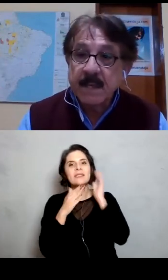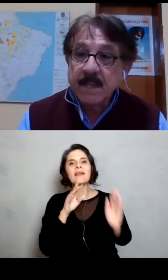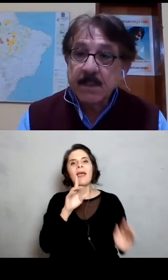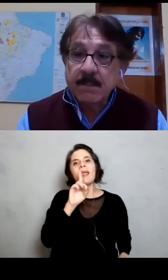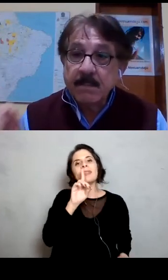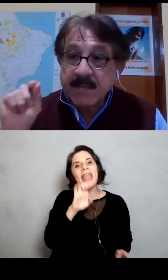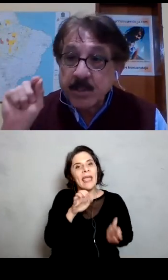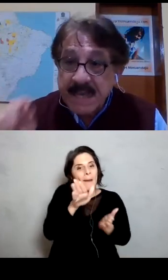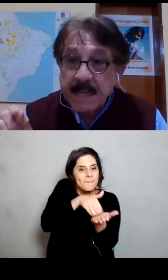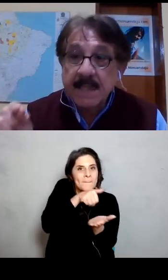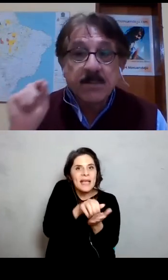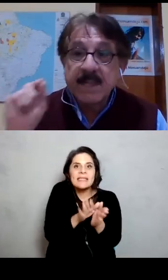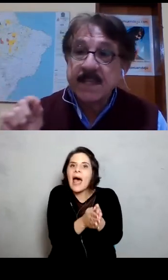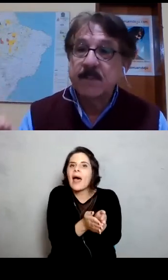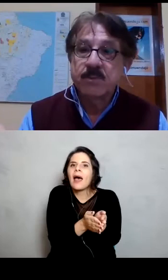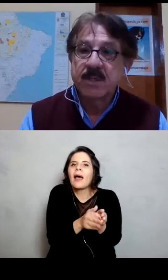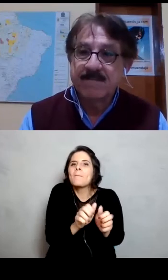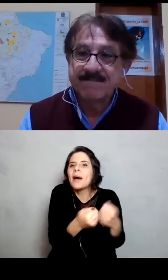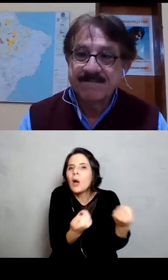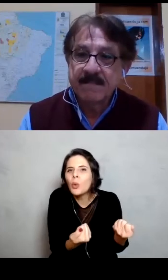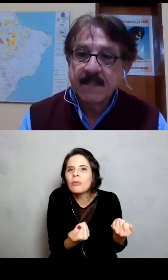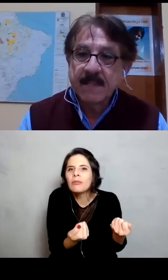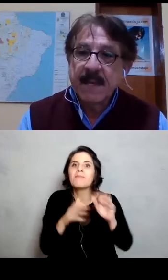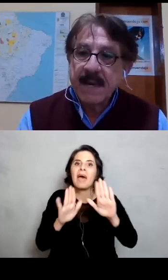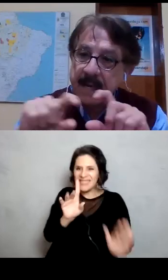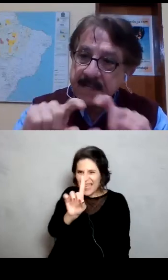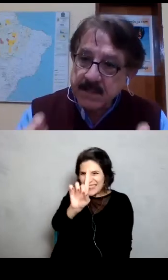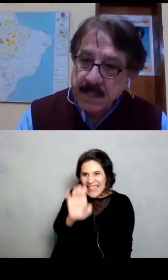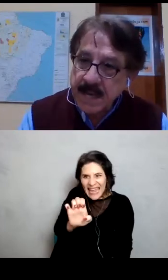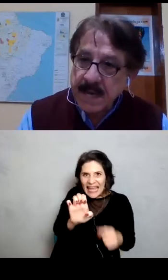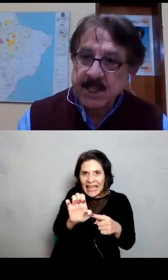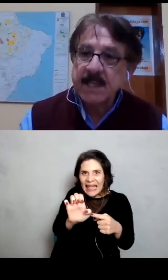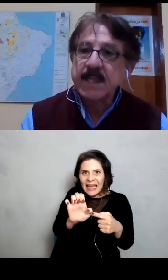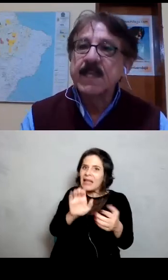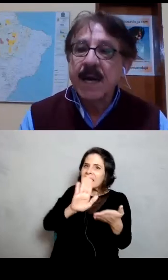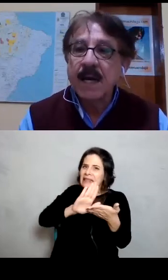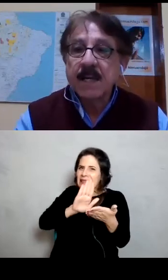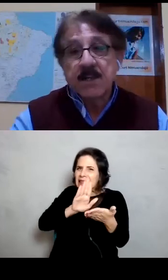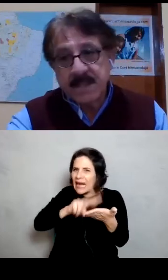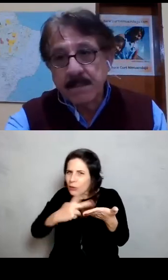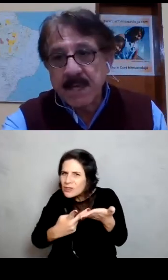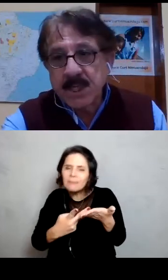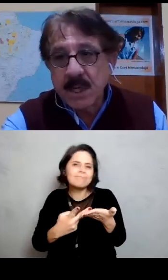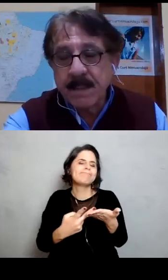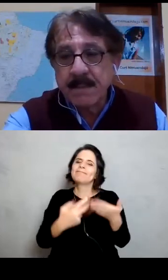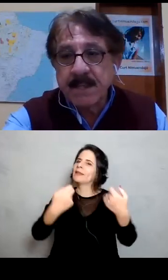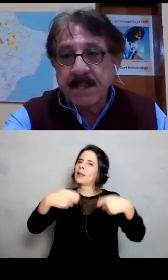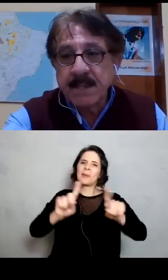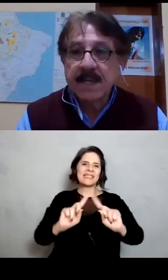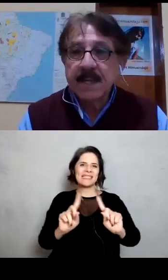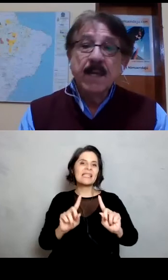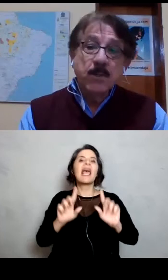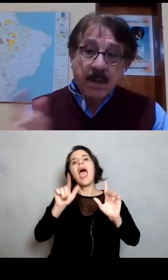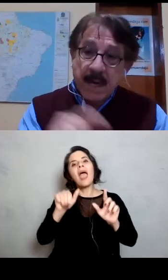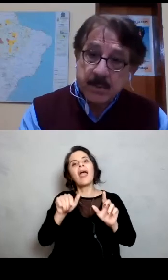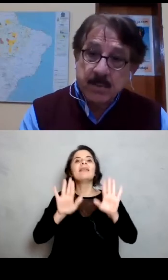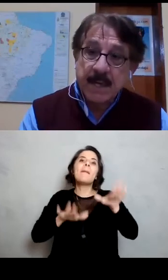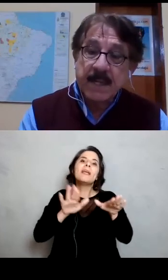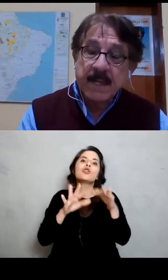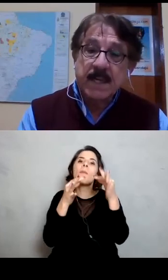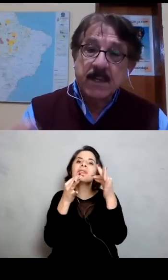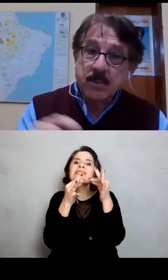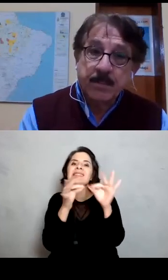diferentes. Mas o de não tem tradução. É a relação sintática aí que dá, e semântica, que permite. No